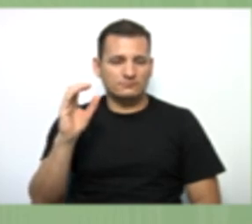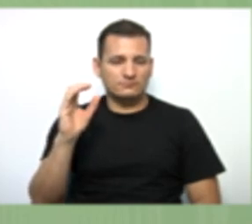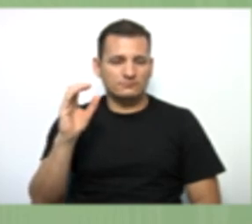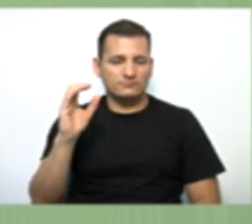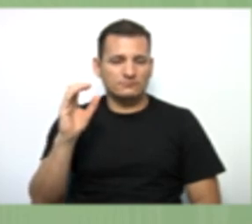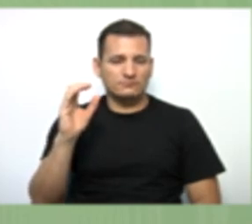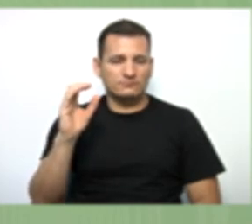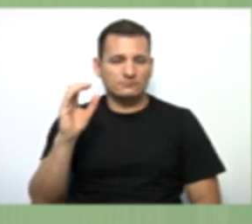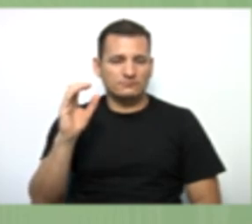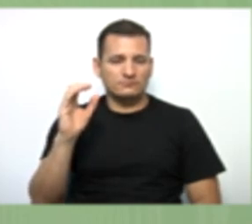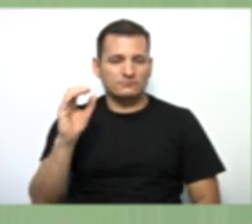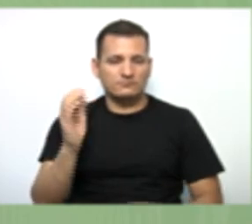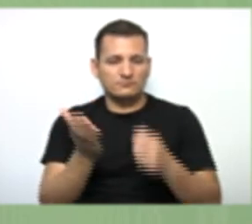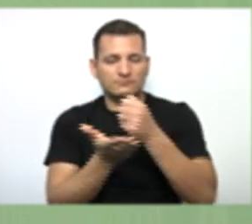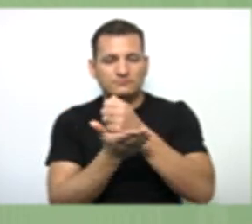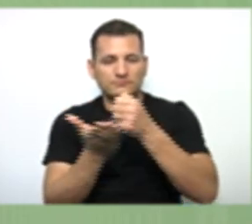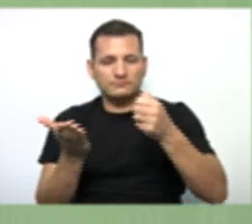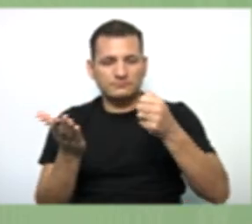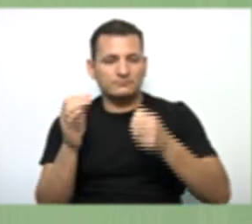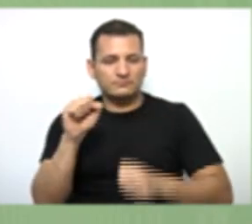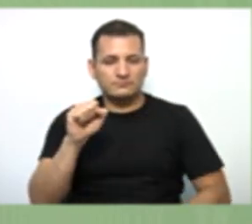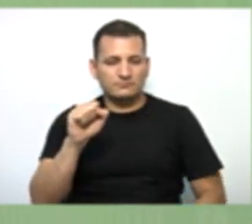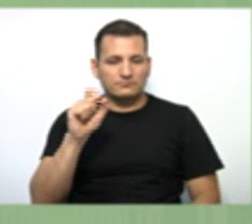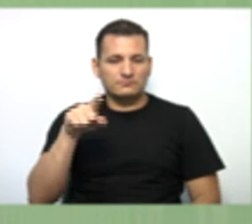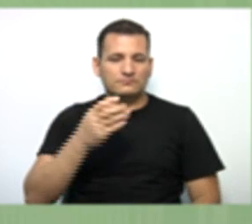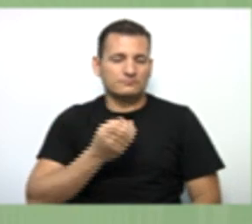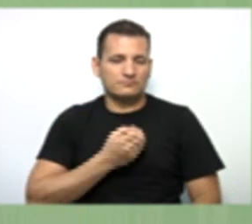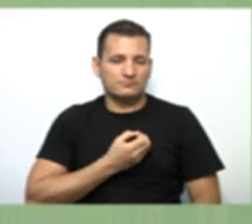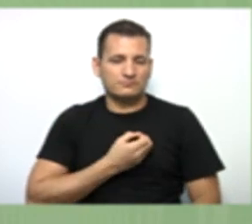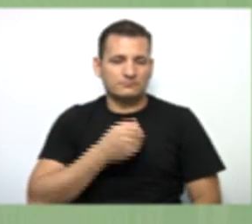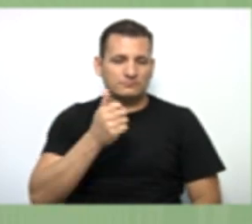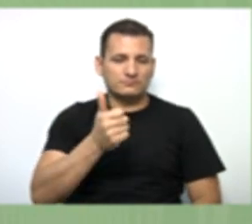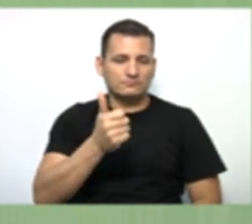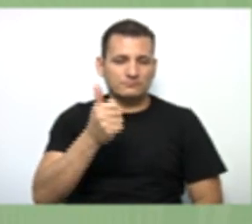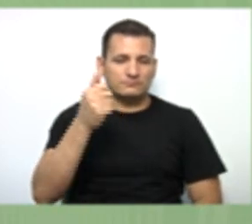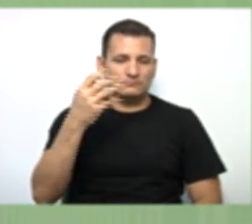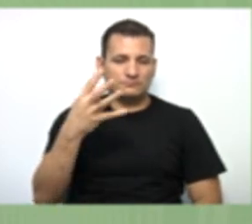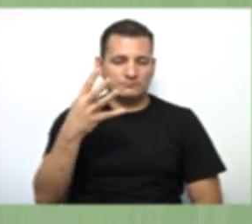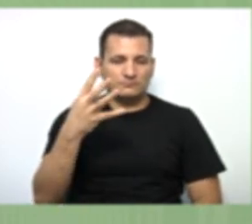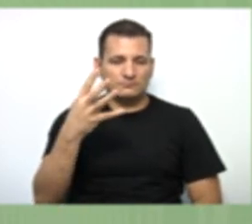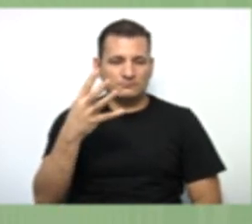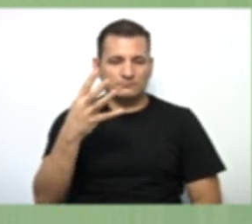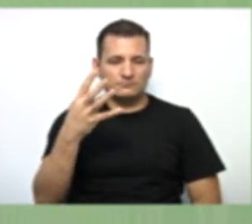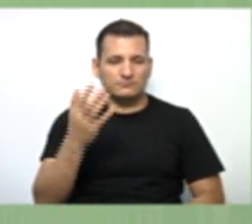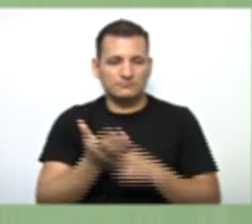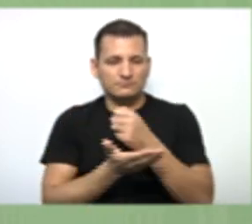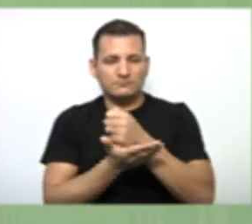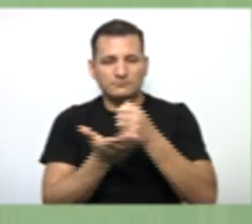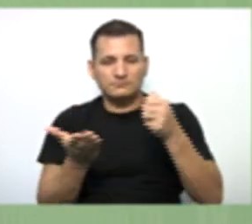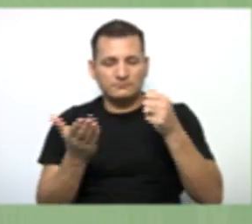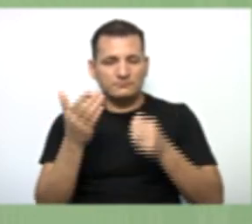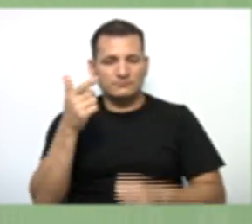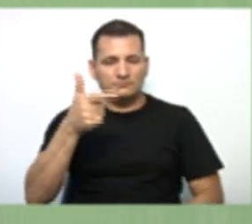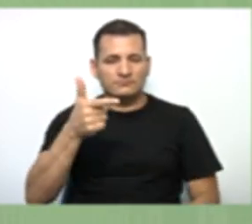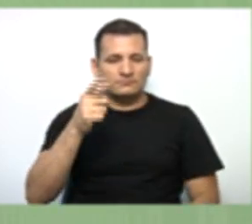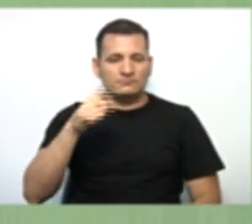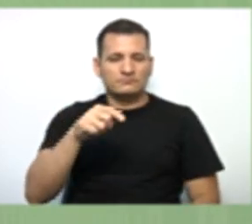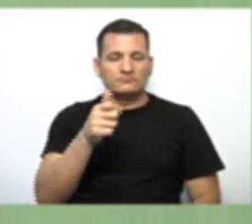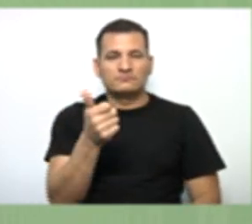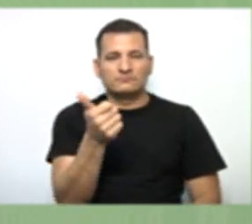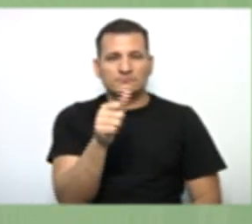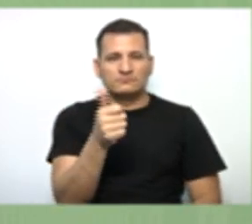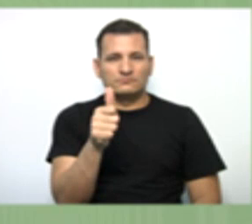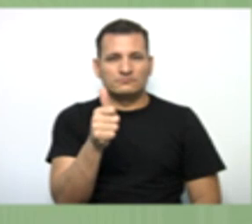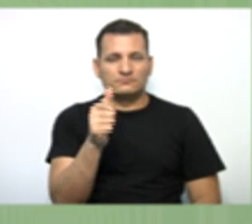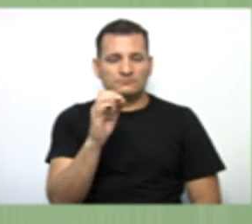Só que na base 8, ele é o número 14. E na base 2, é o 11, 0,